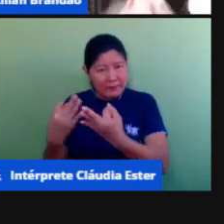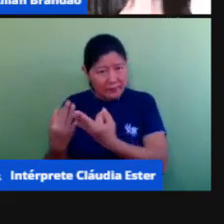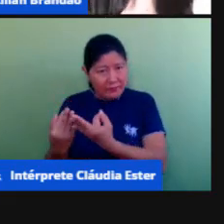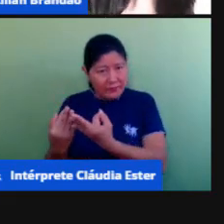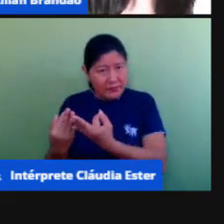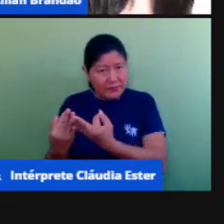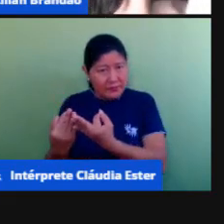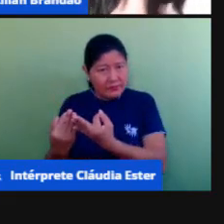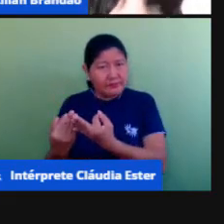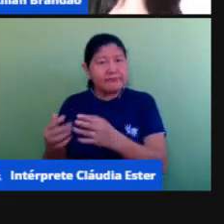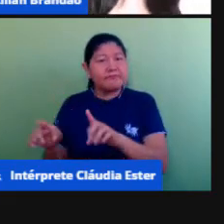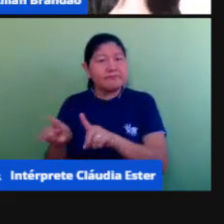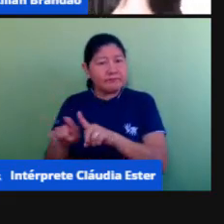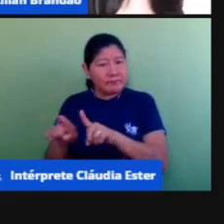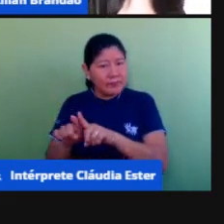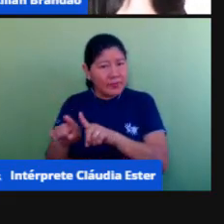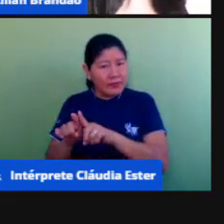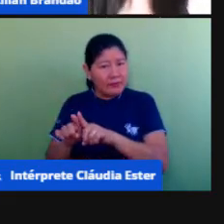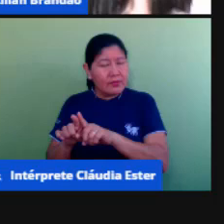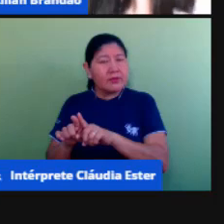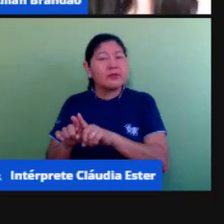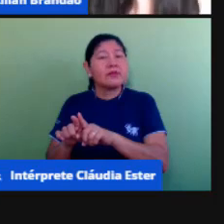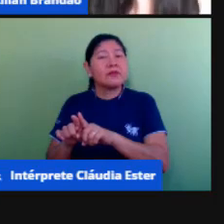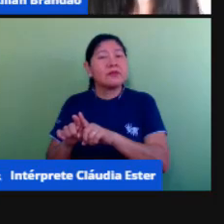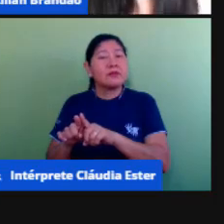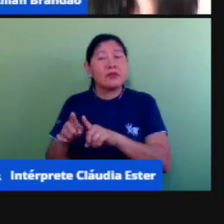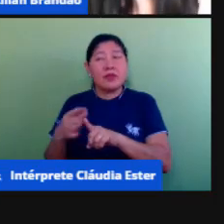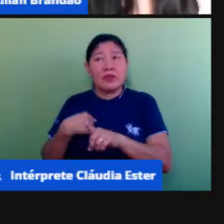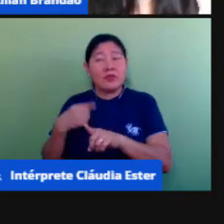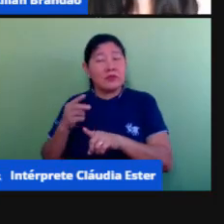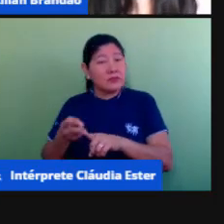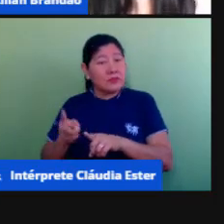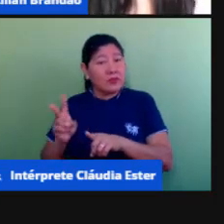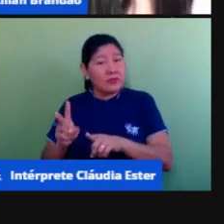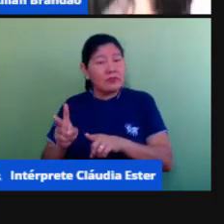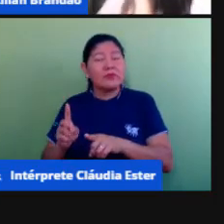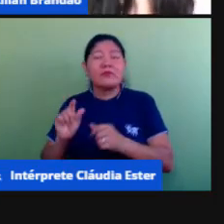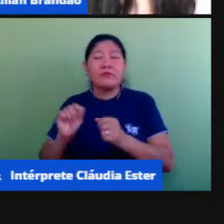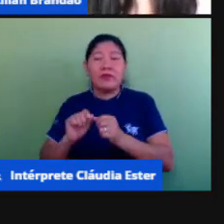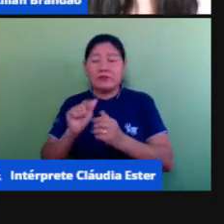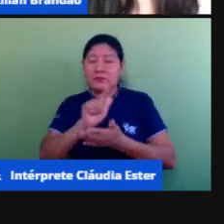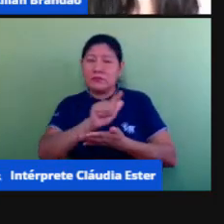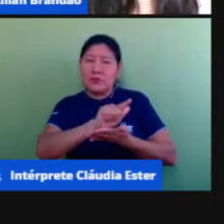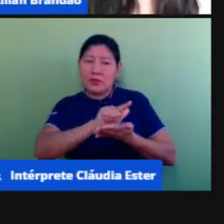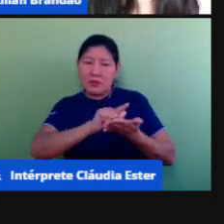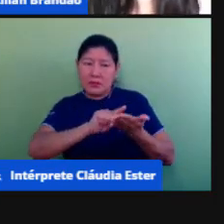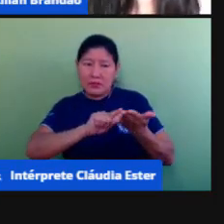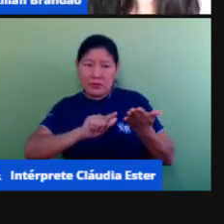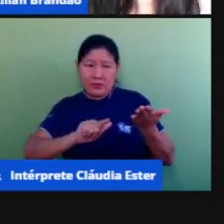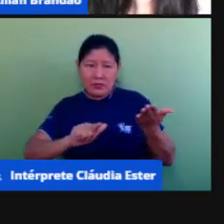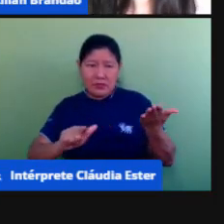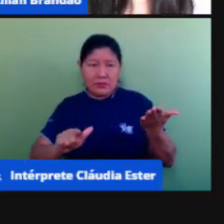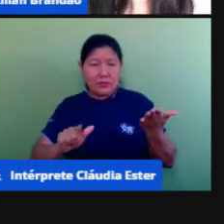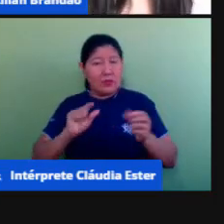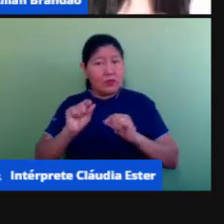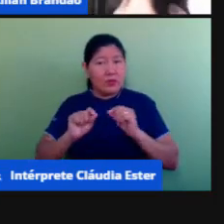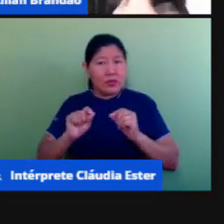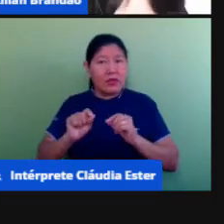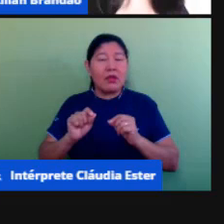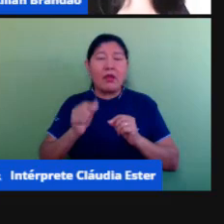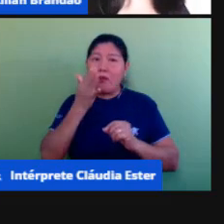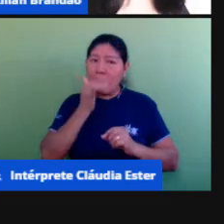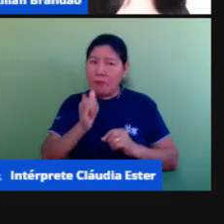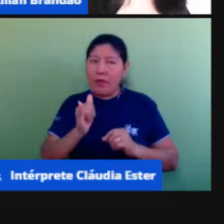esse subsídio no desenvolvimento das atividades, eu abro um campo na lista para que o pai atualize o telefone,